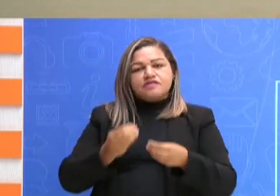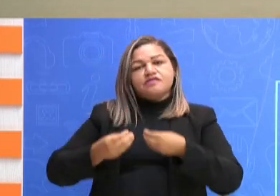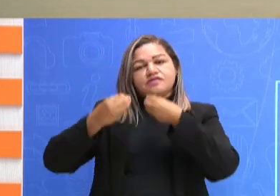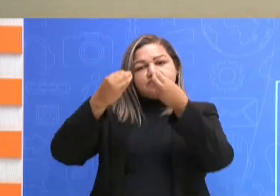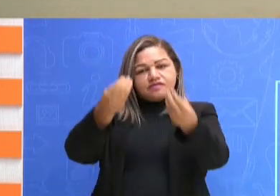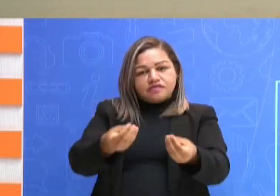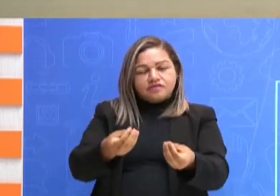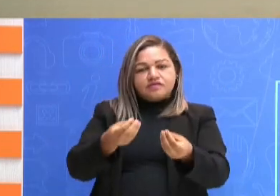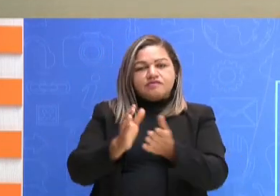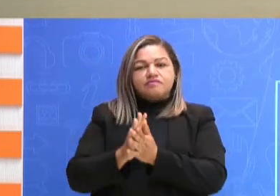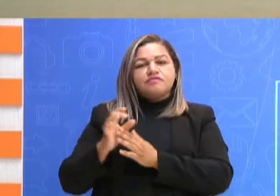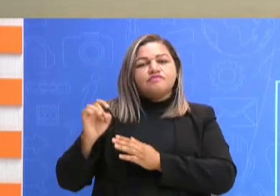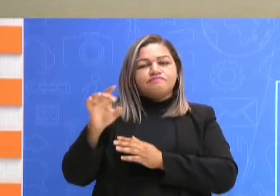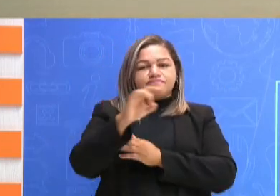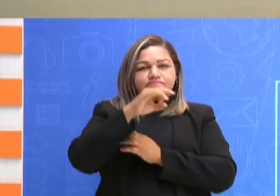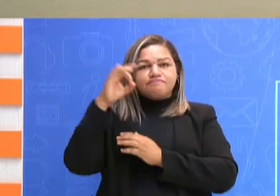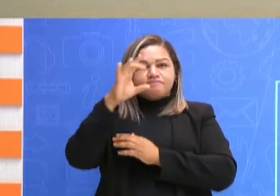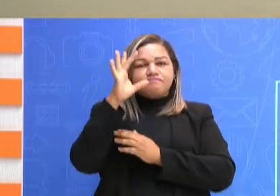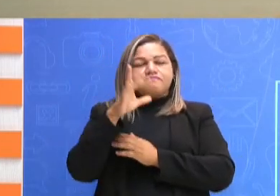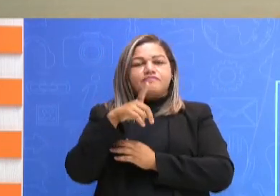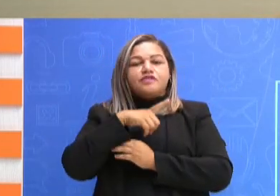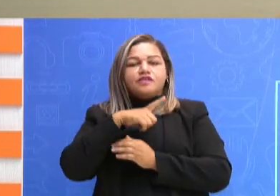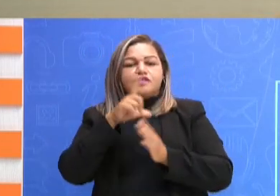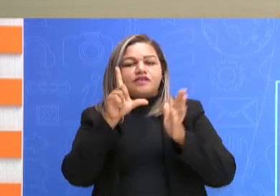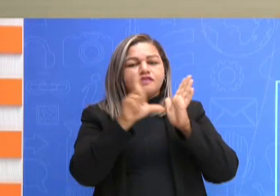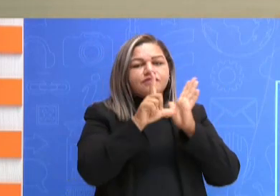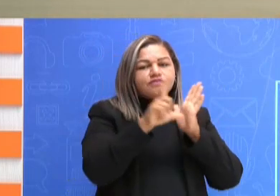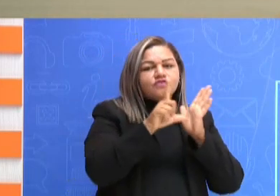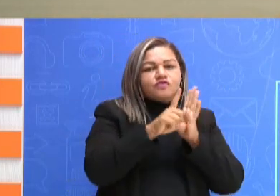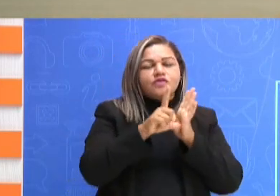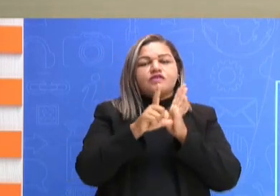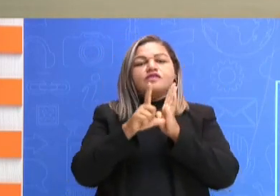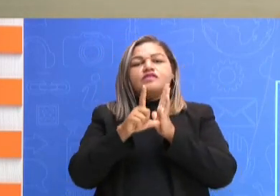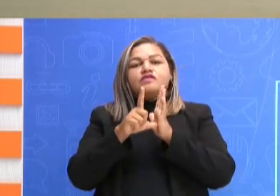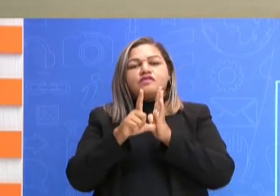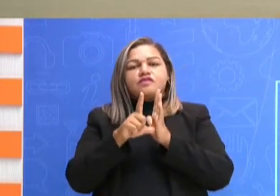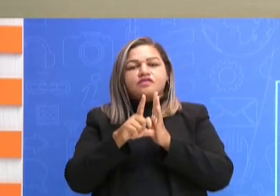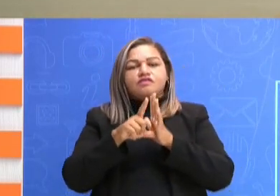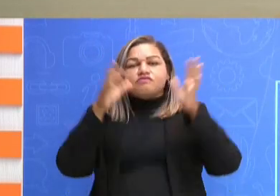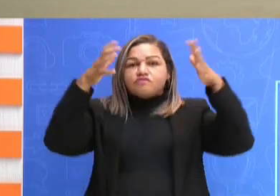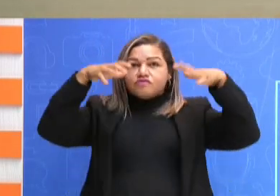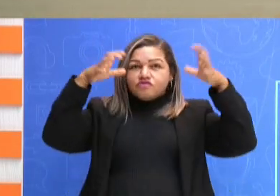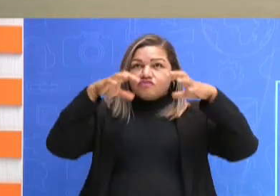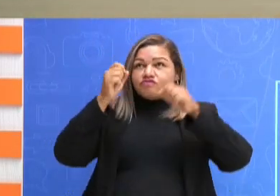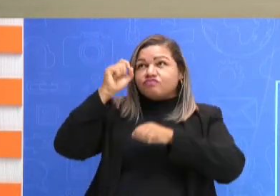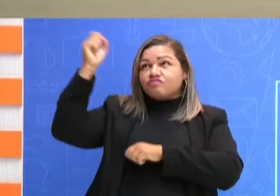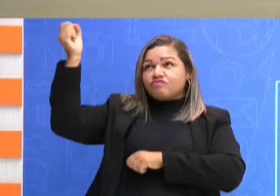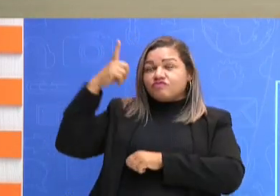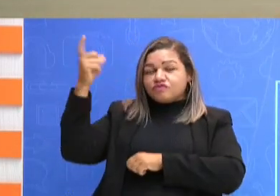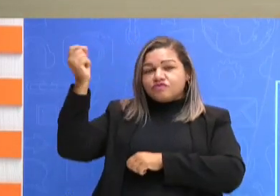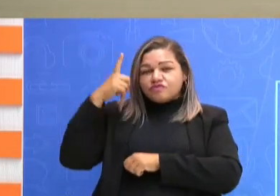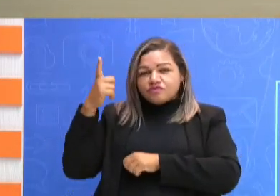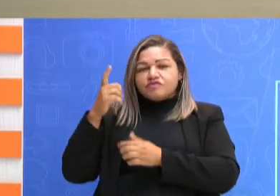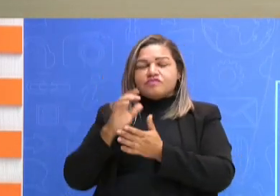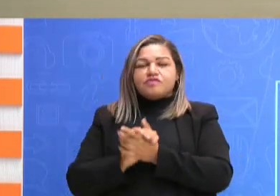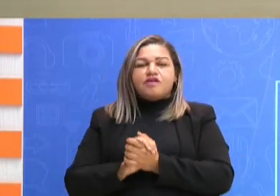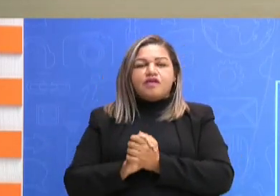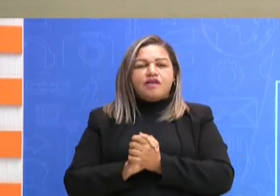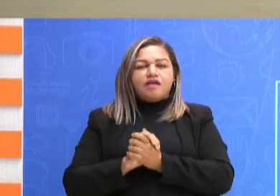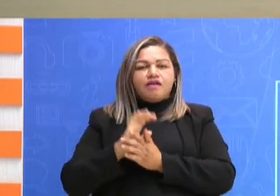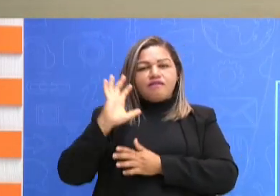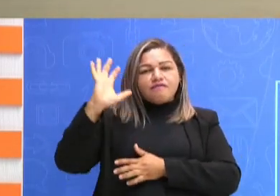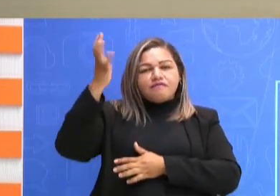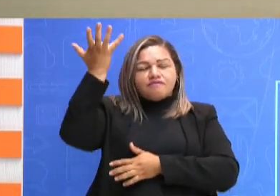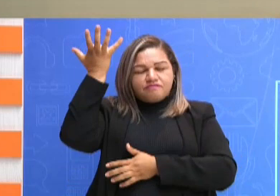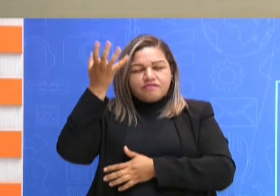será entregue, cada um de vocês terão sua loja e terão, nesse momento de chuva e de sol, condições, num clima